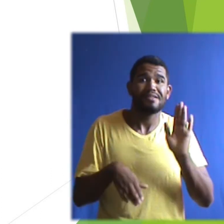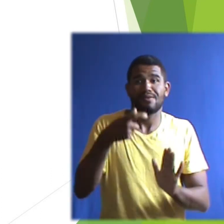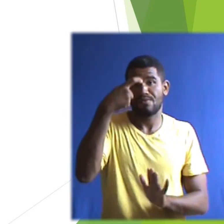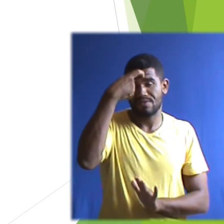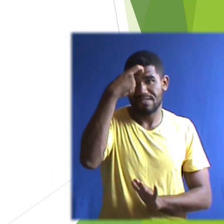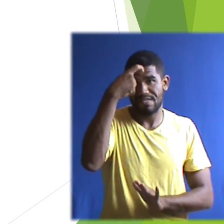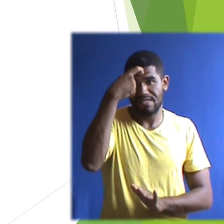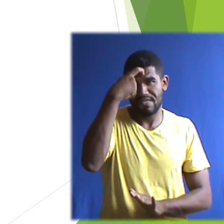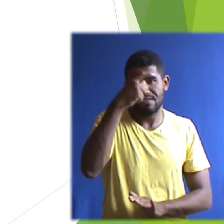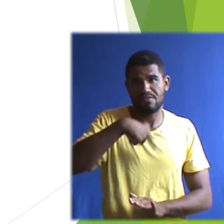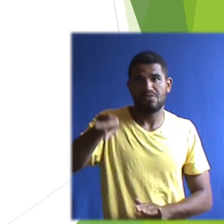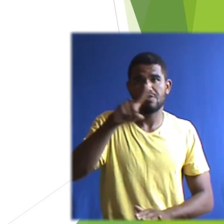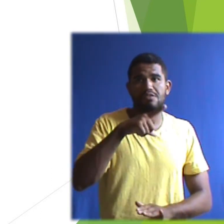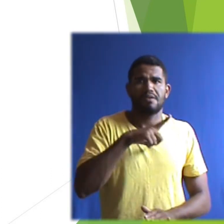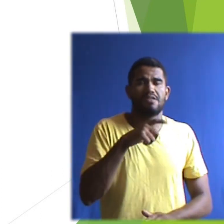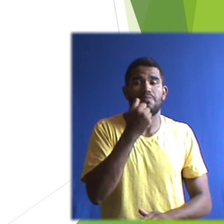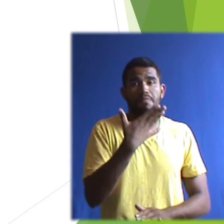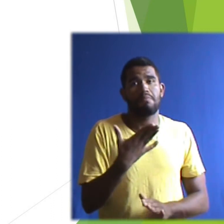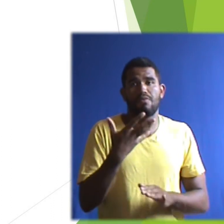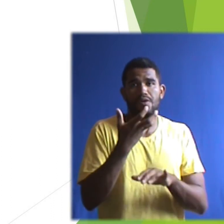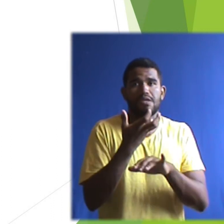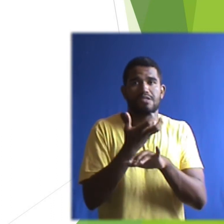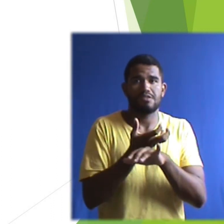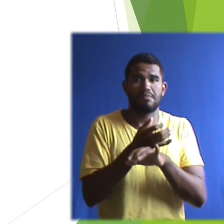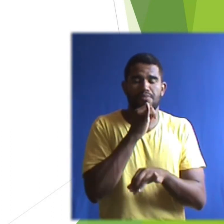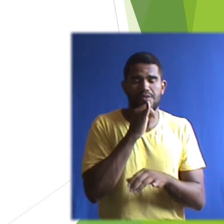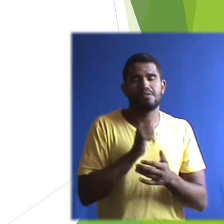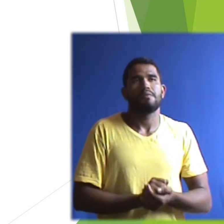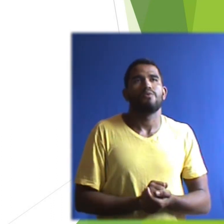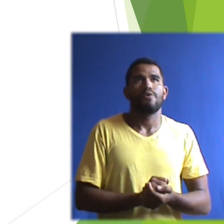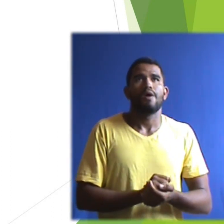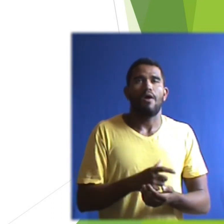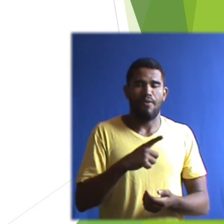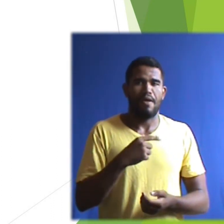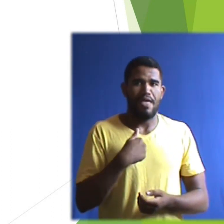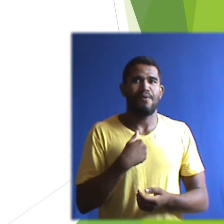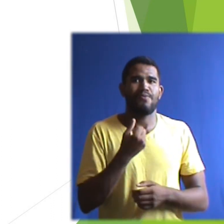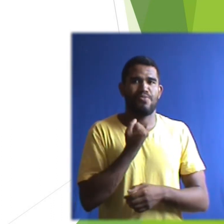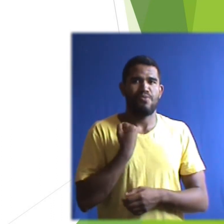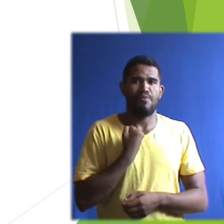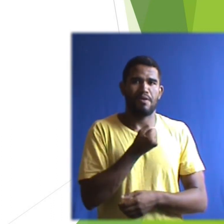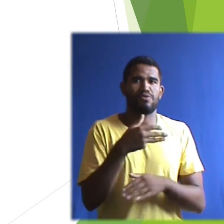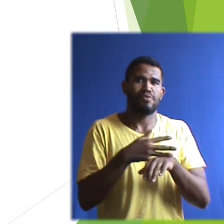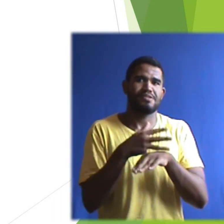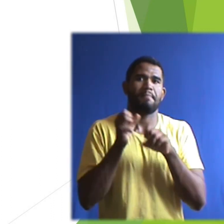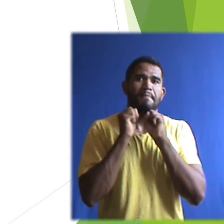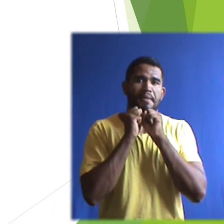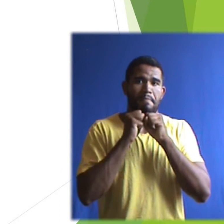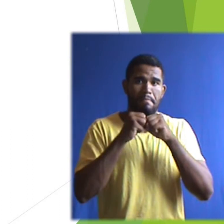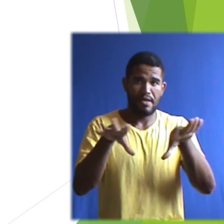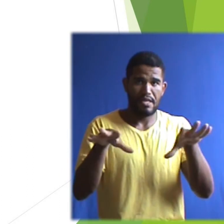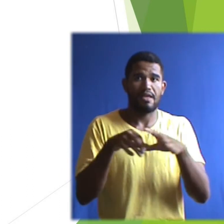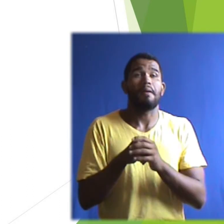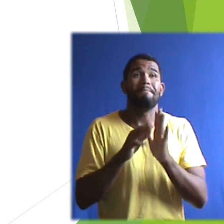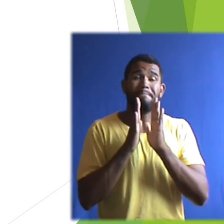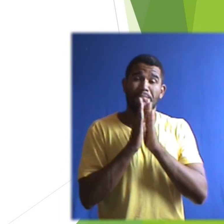esse seu lado para a gente ter uma boa disciplina. Uma primeira regra básica é evitar, apesar de eu ter mandado o WhatsApp, o número para vocês, é